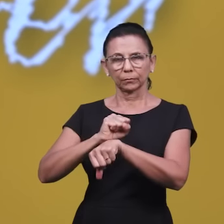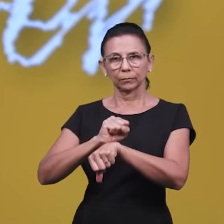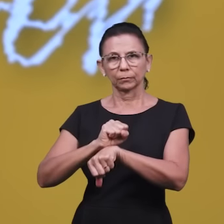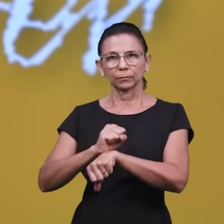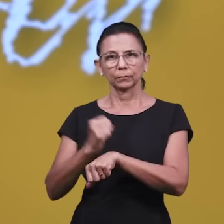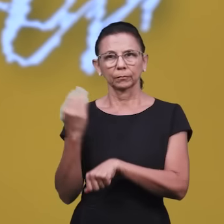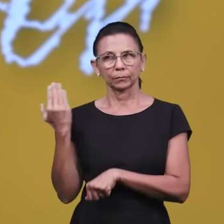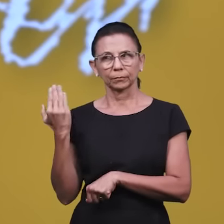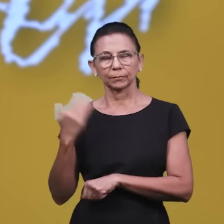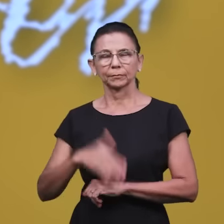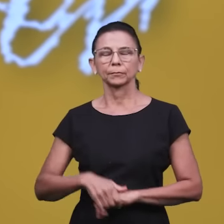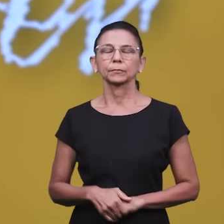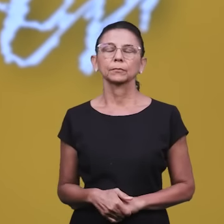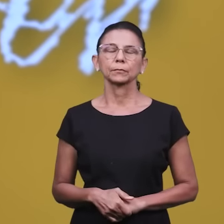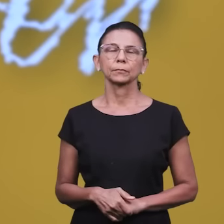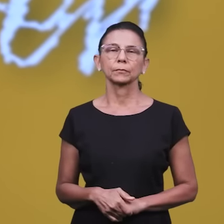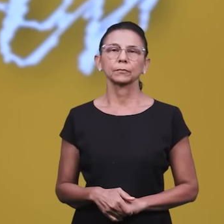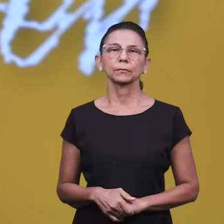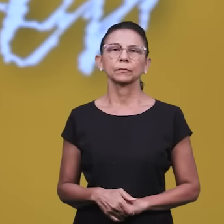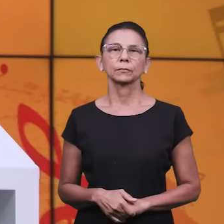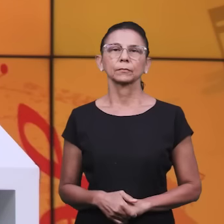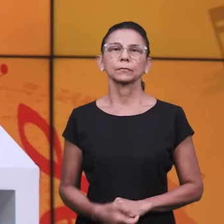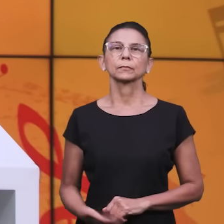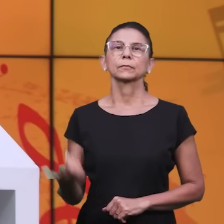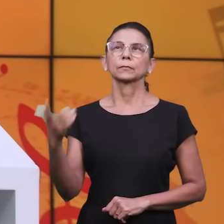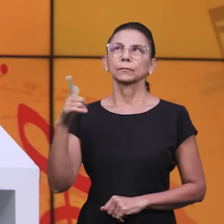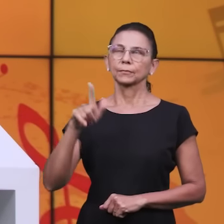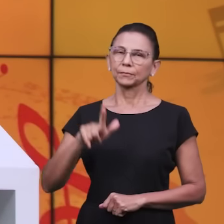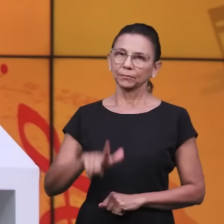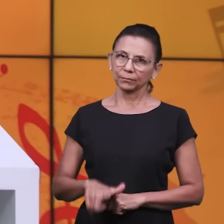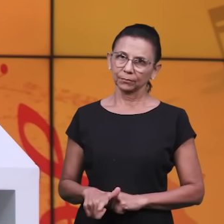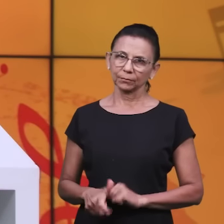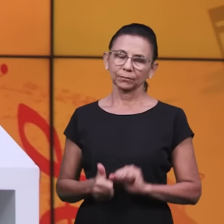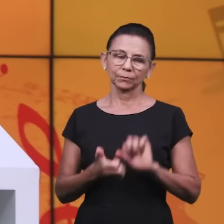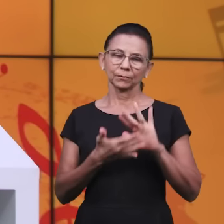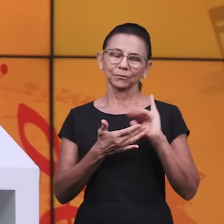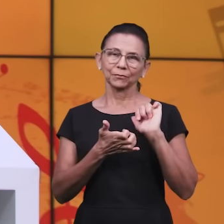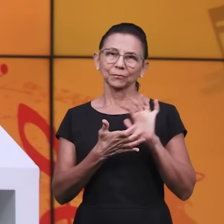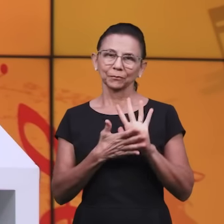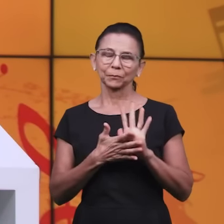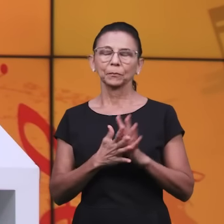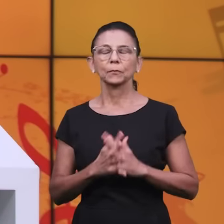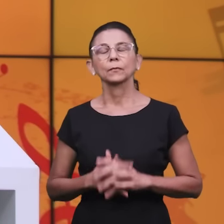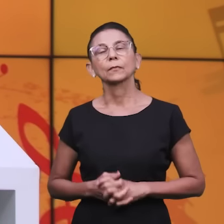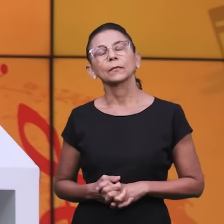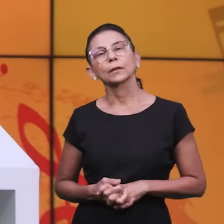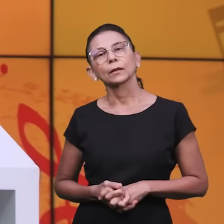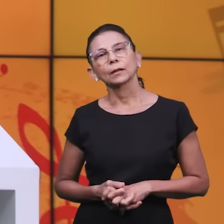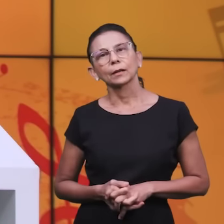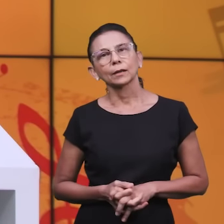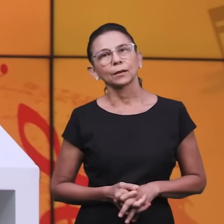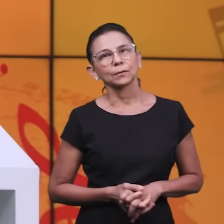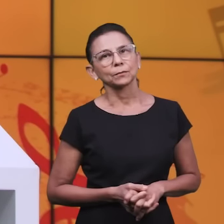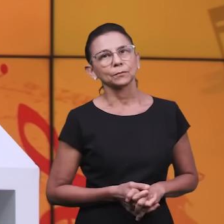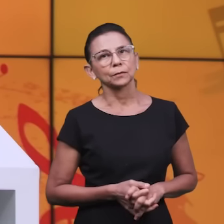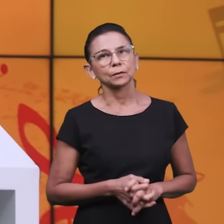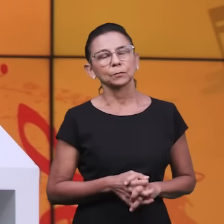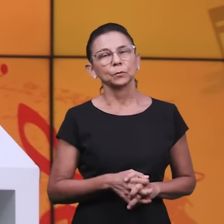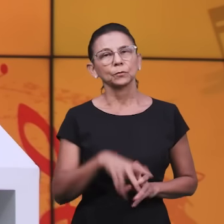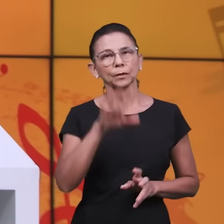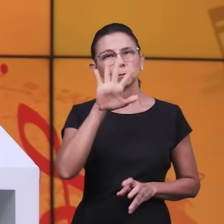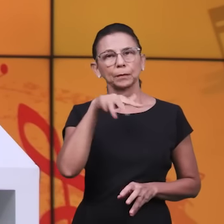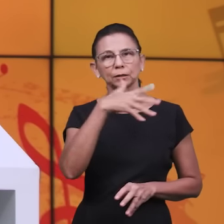1, 2, 3, esperou. E vai retornar o louvor. Vamos agora ver